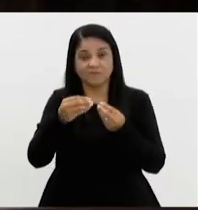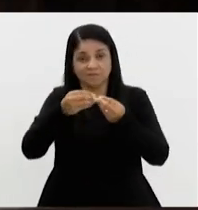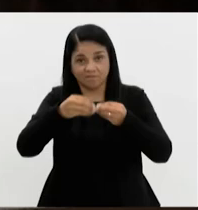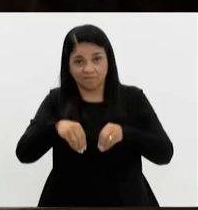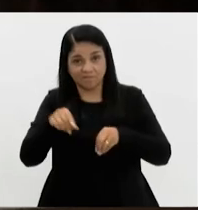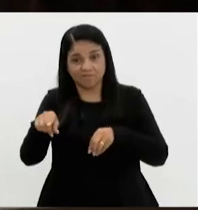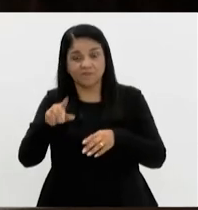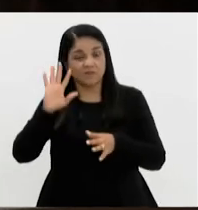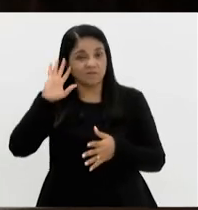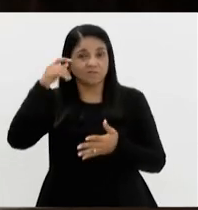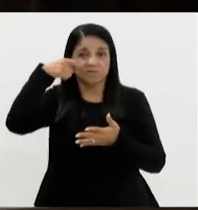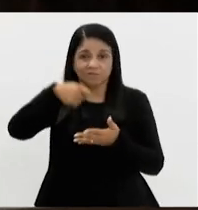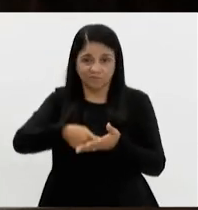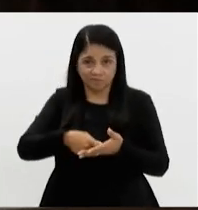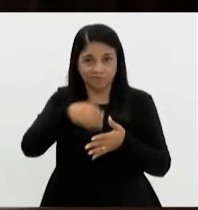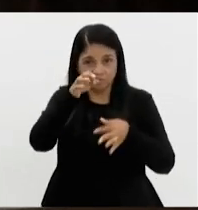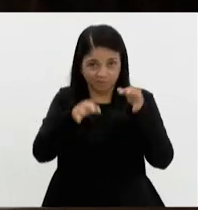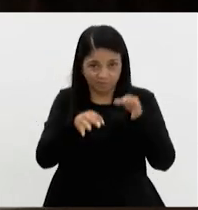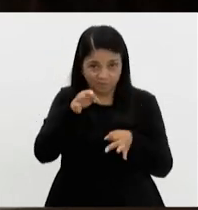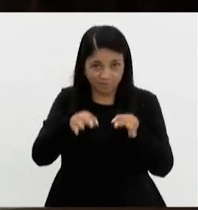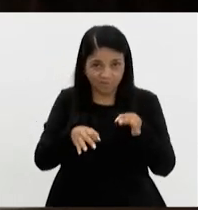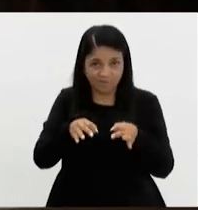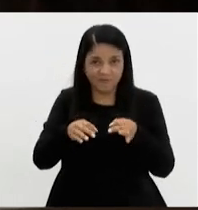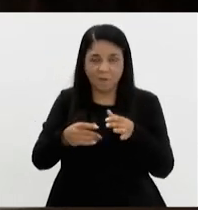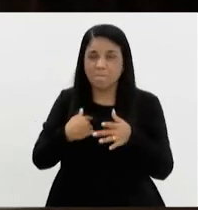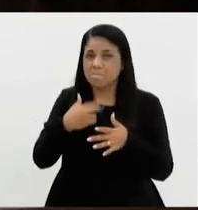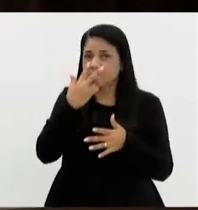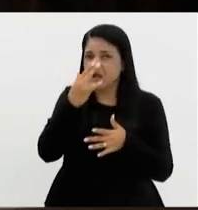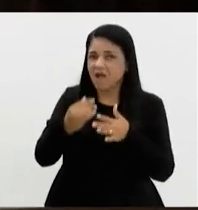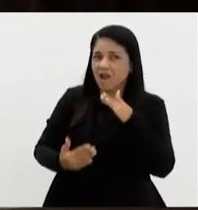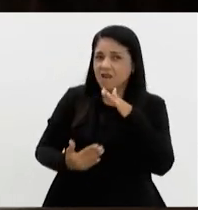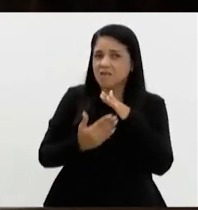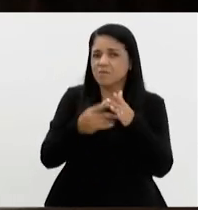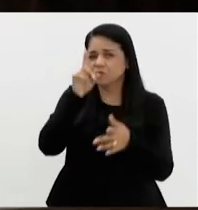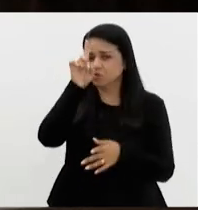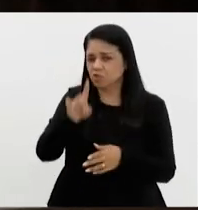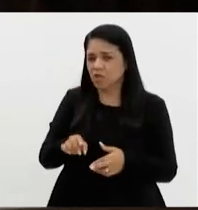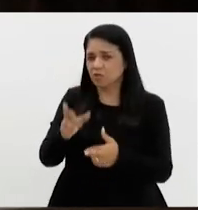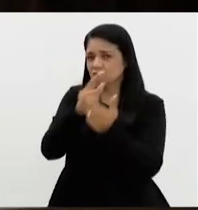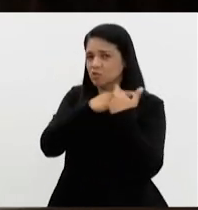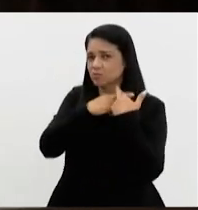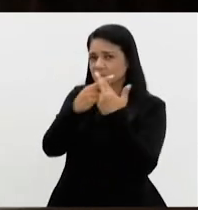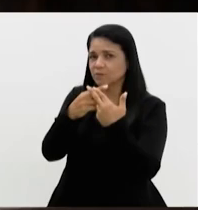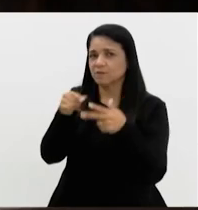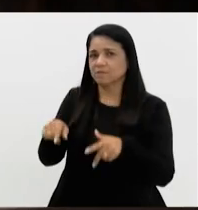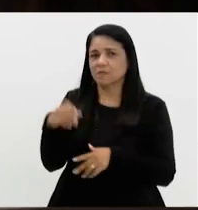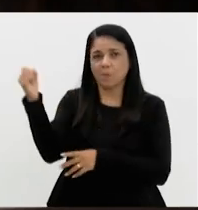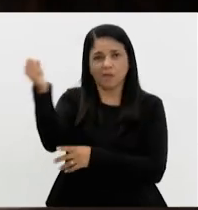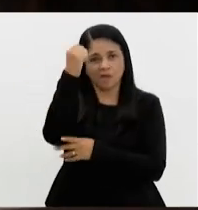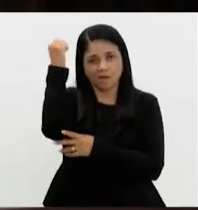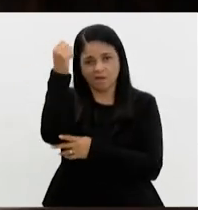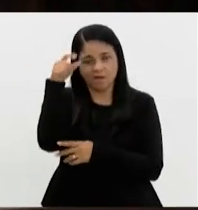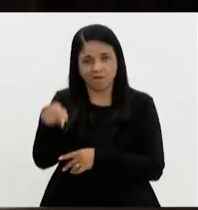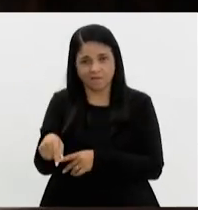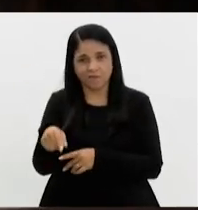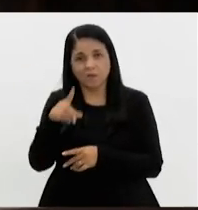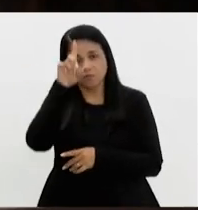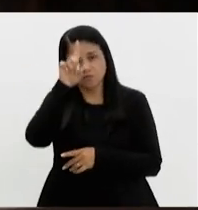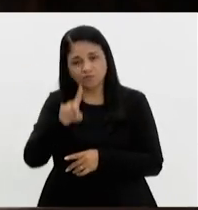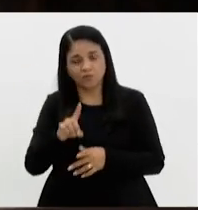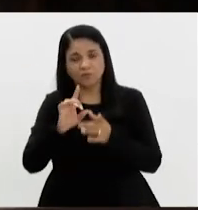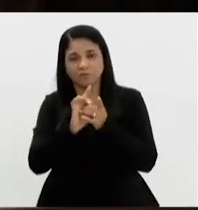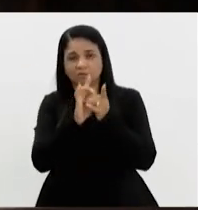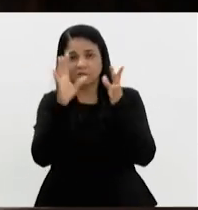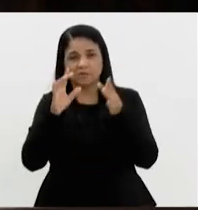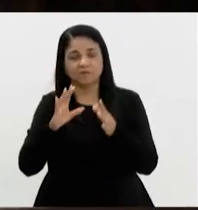decisão judicial me parece que limita vários direitos de responsabilidade mais gravemente limita o direito a uma democracia